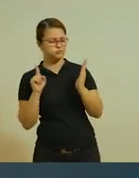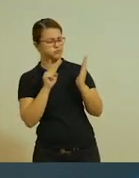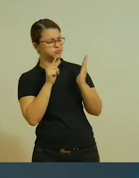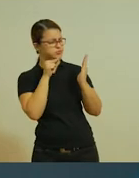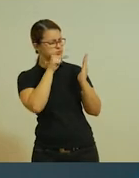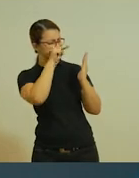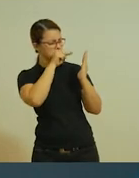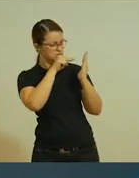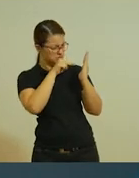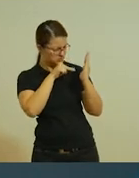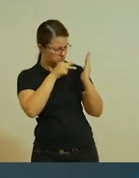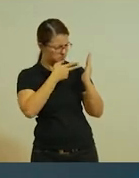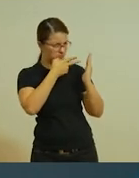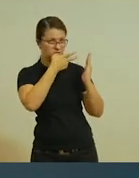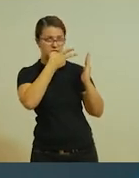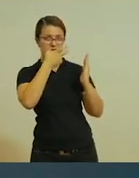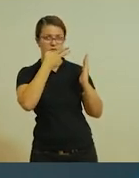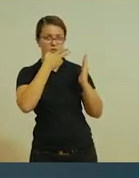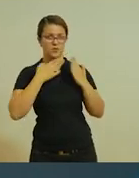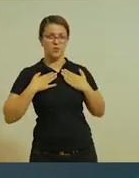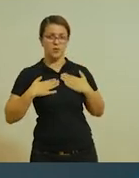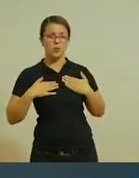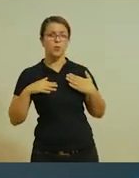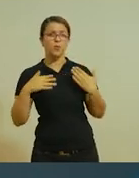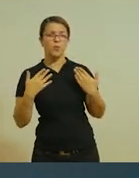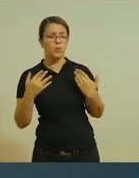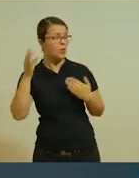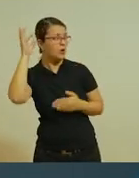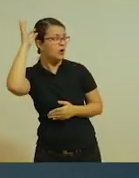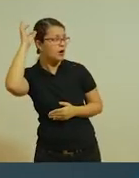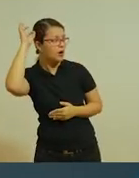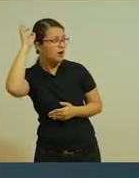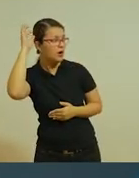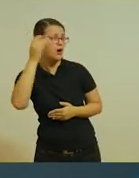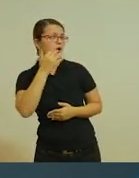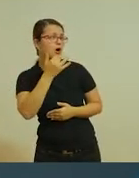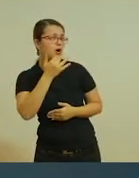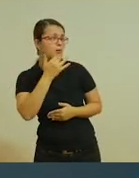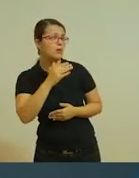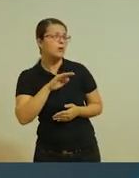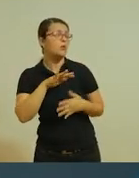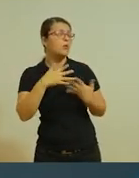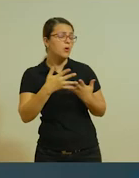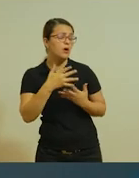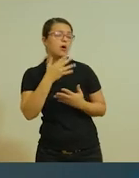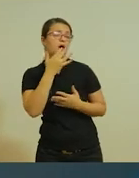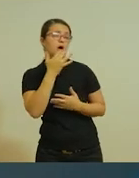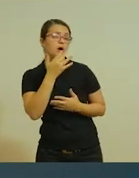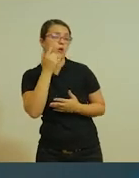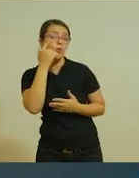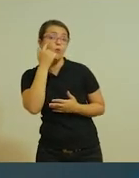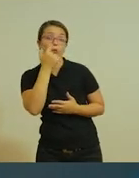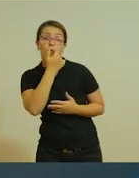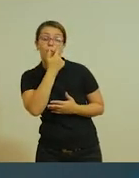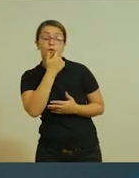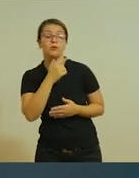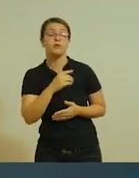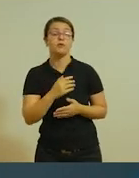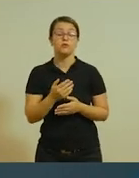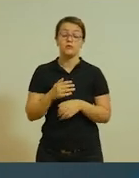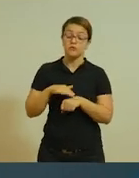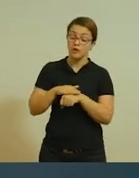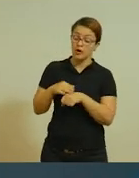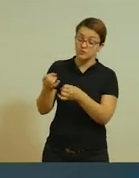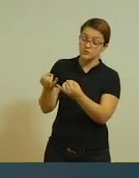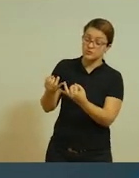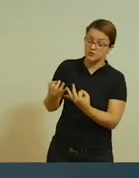para que ela olhe o espelho e se identifique. Então, qual é a cor do seu cabelo? Qual é a cor dos seus olhos? Né? Você vai conversando para